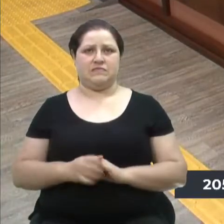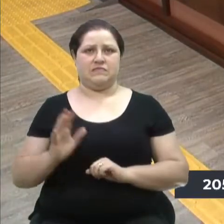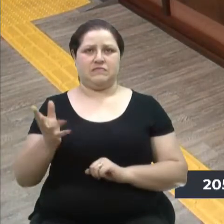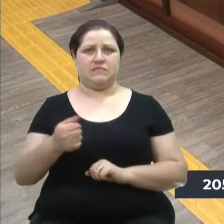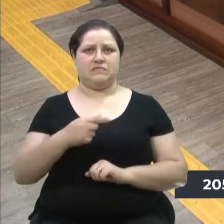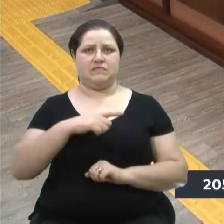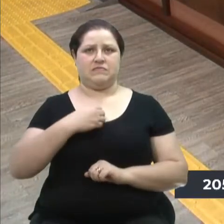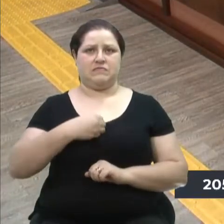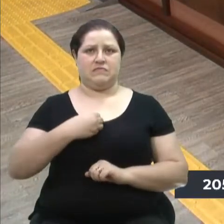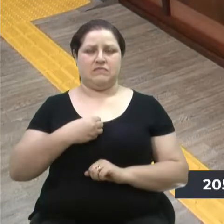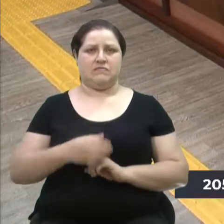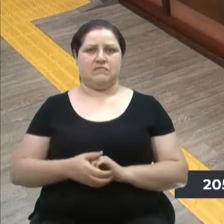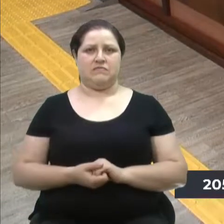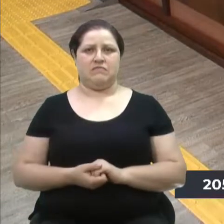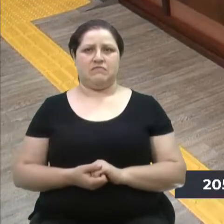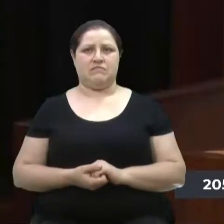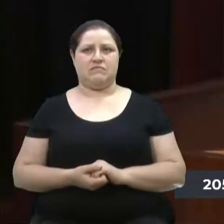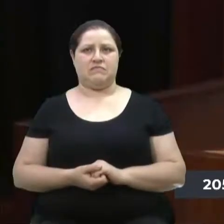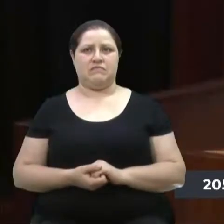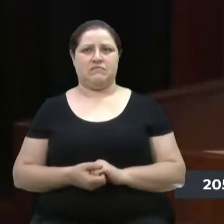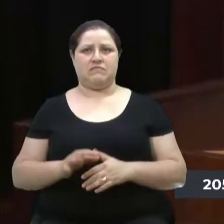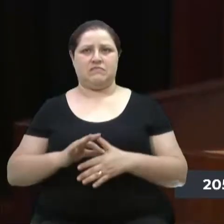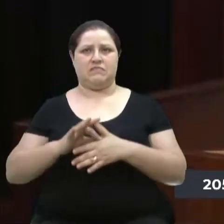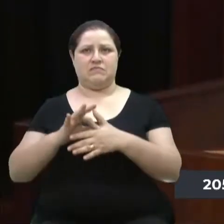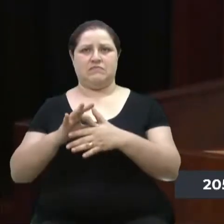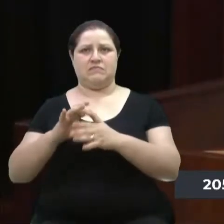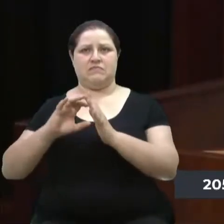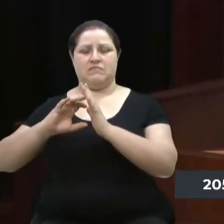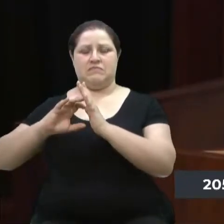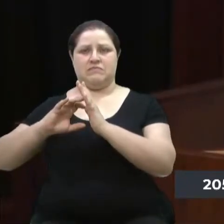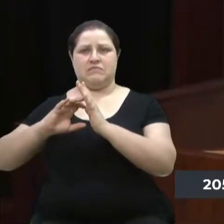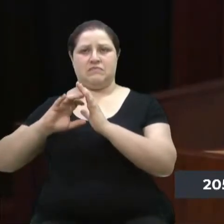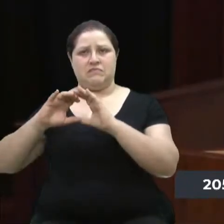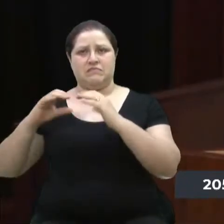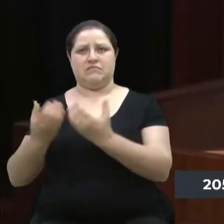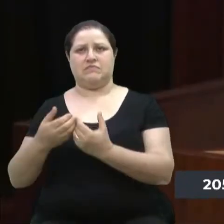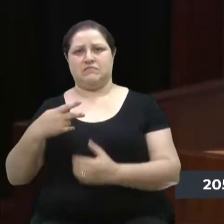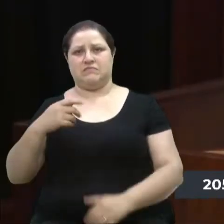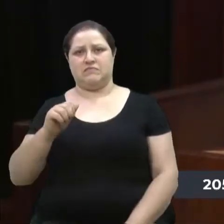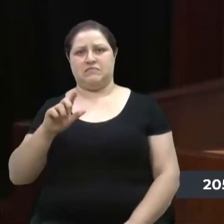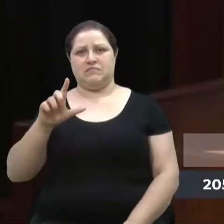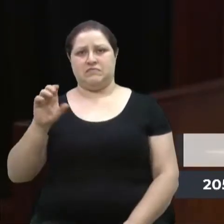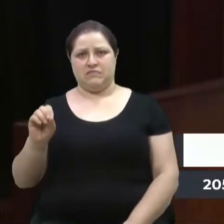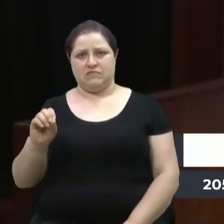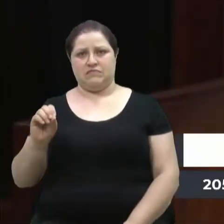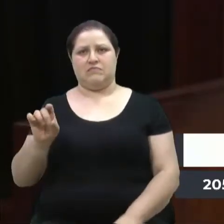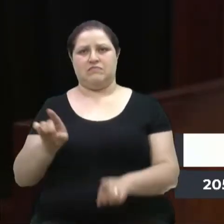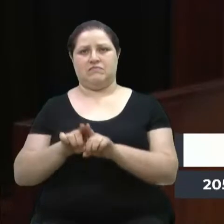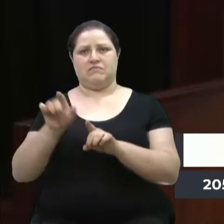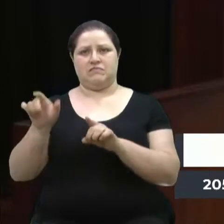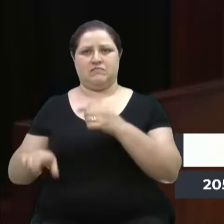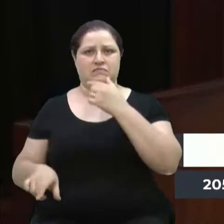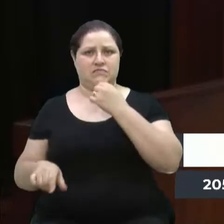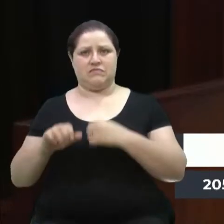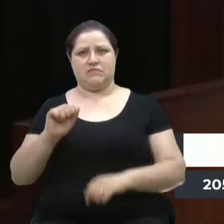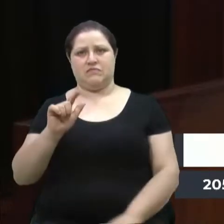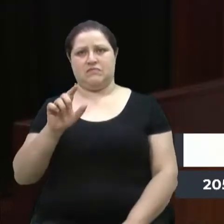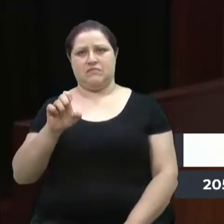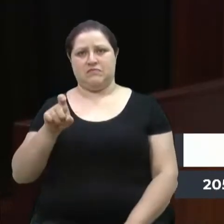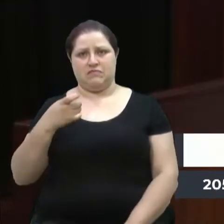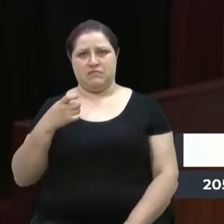aqui presentes o nosso líder comunitário para o sal sem o Alex o fórum e também a